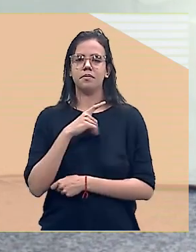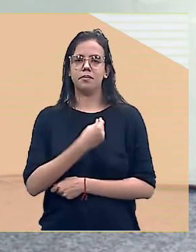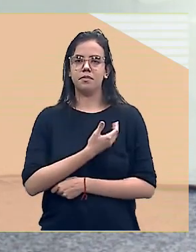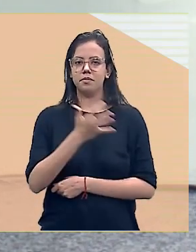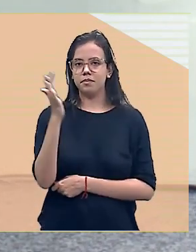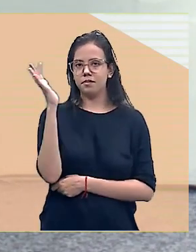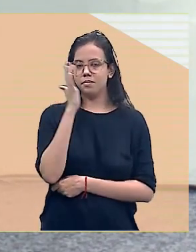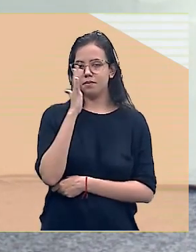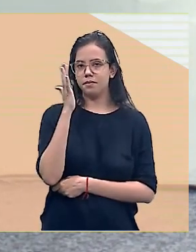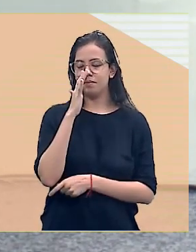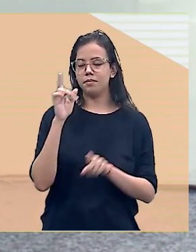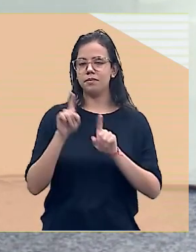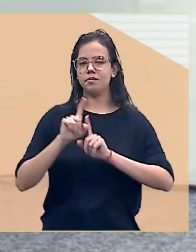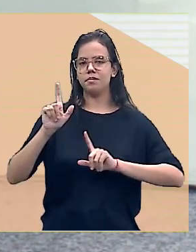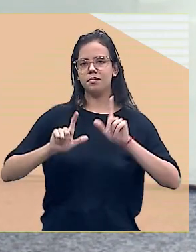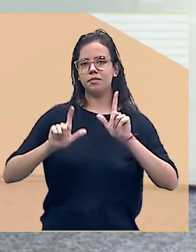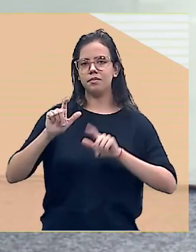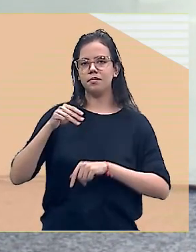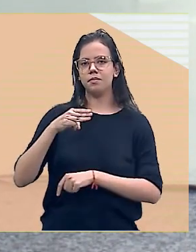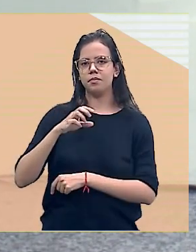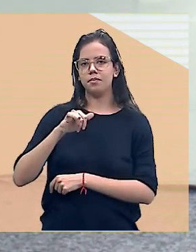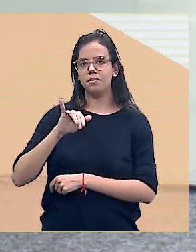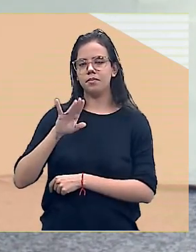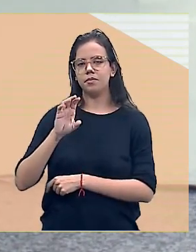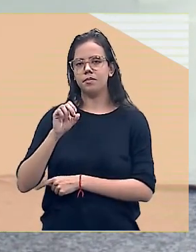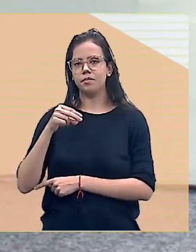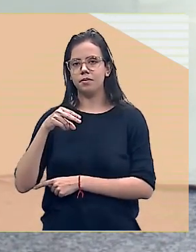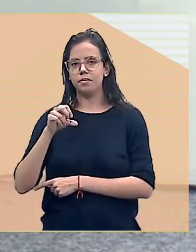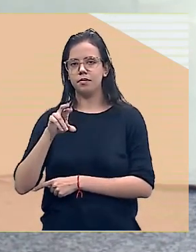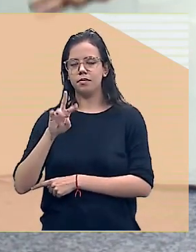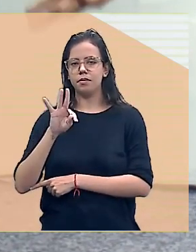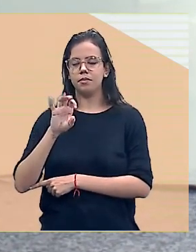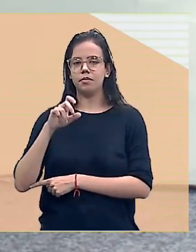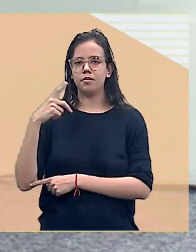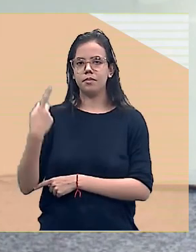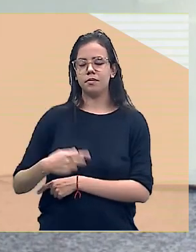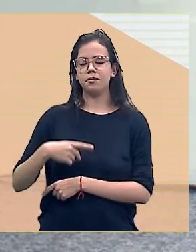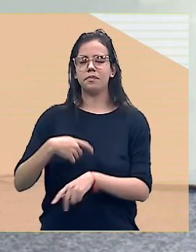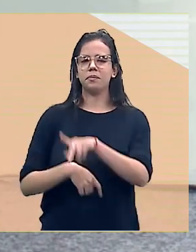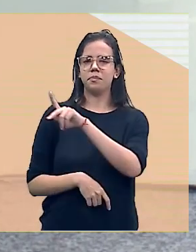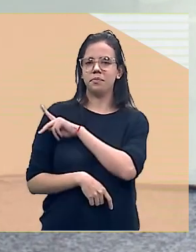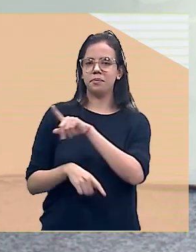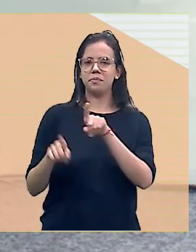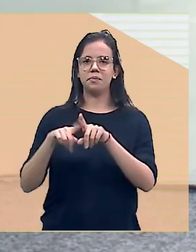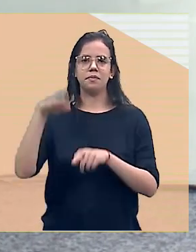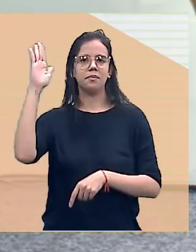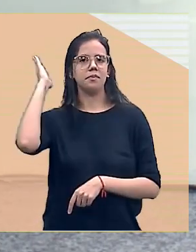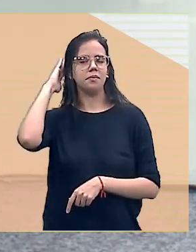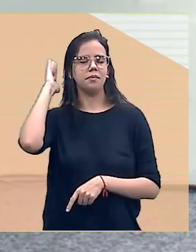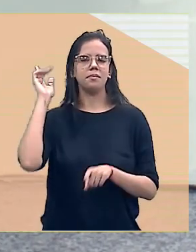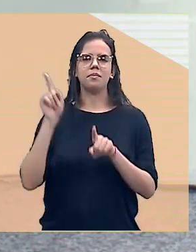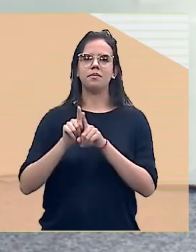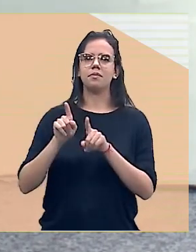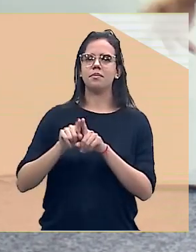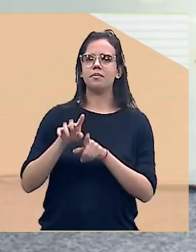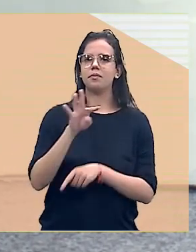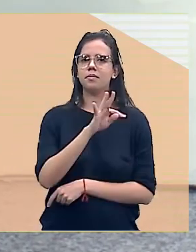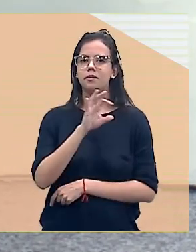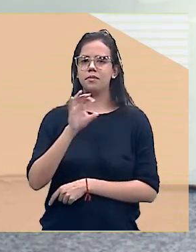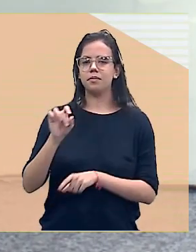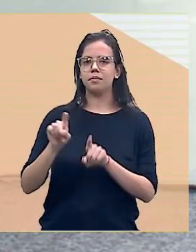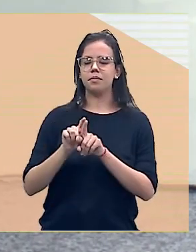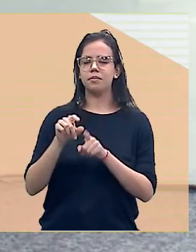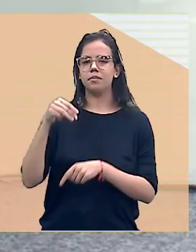assistindo o pessoal da TV meio norte também aqui no Piauí no Pará e o x do Maranhão São